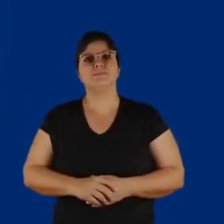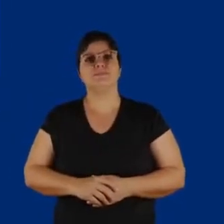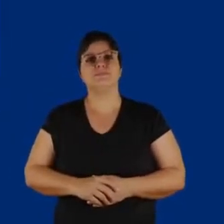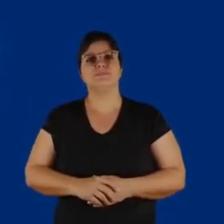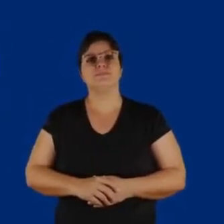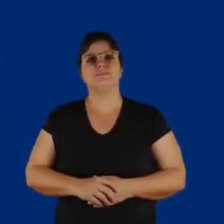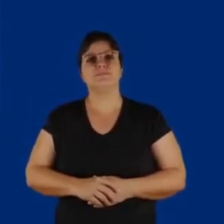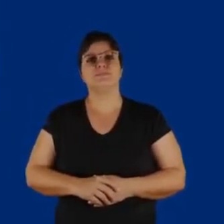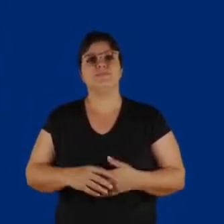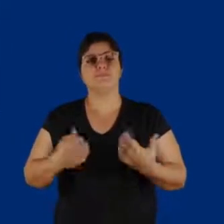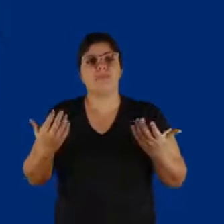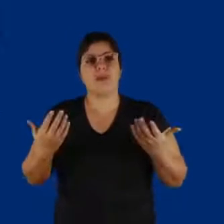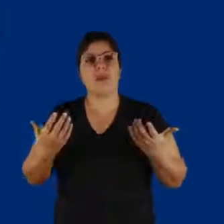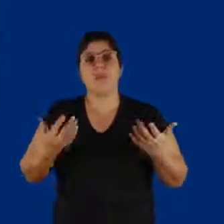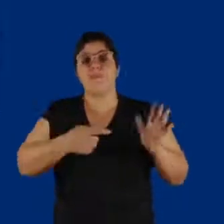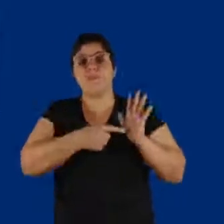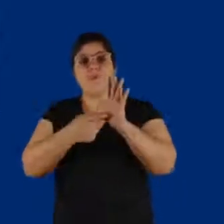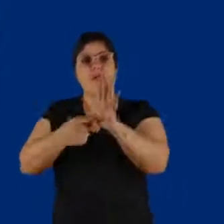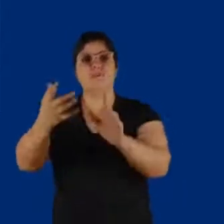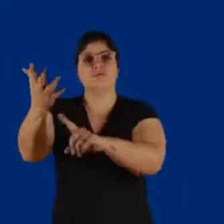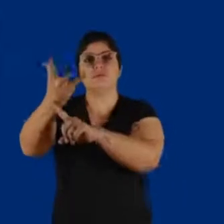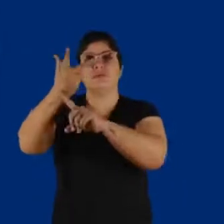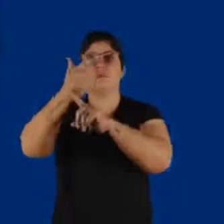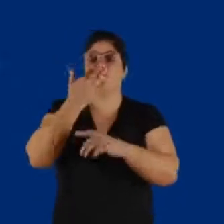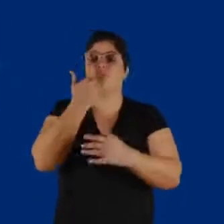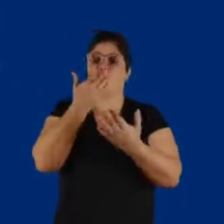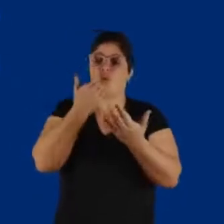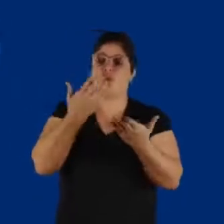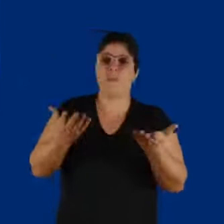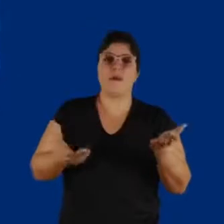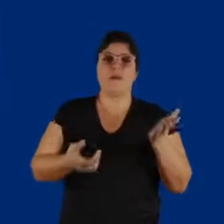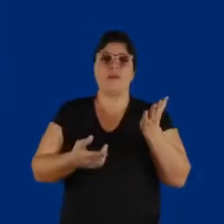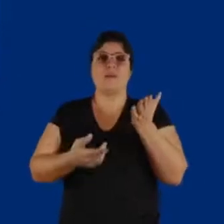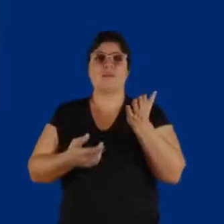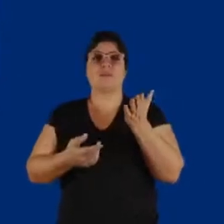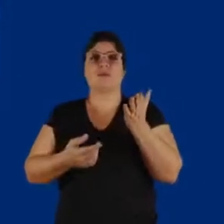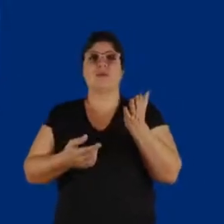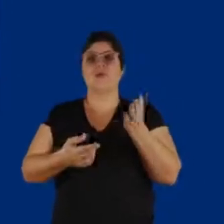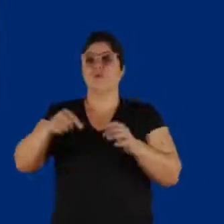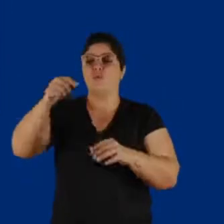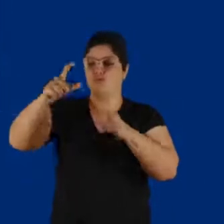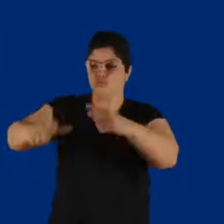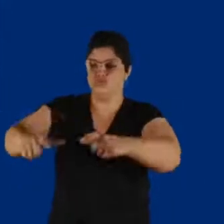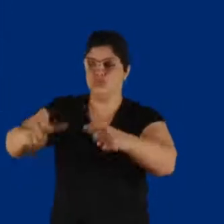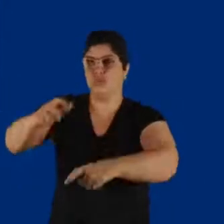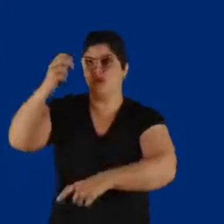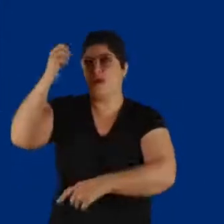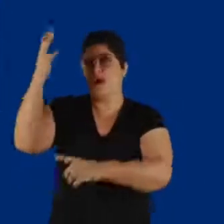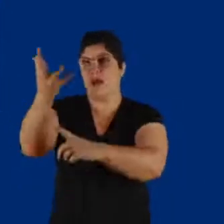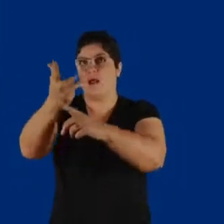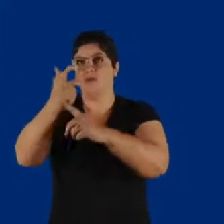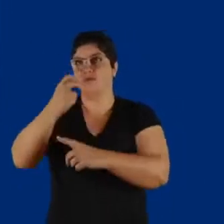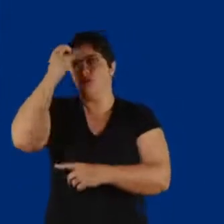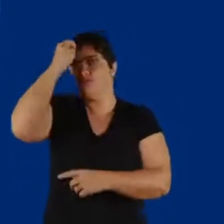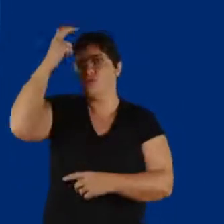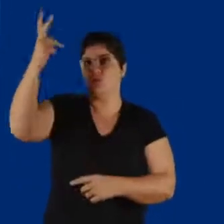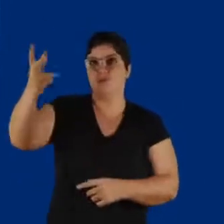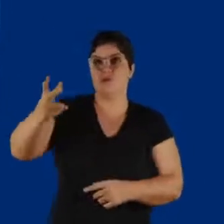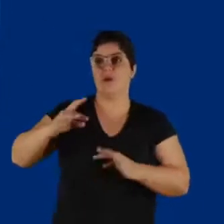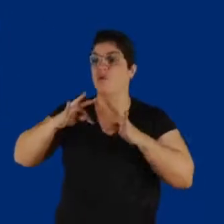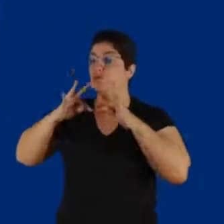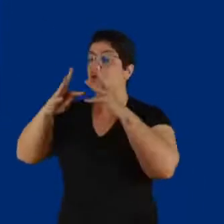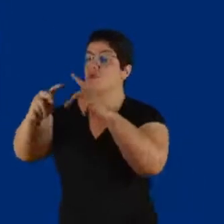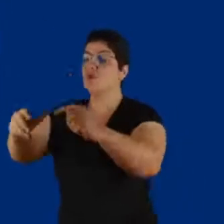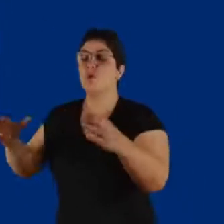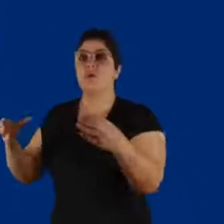todo mundo mostrar os artesanatos, as comidas, as coisas, os pontos artísticos, os pontos culturais que todas as comunidades têm,